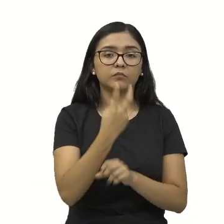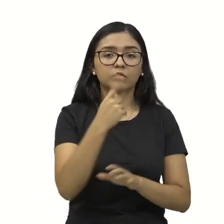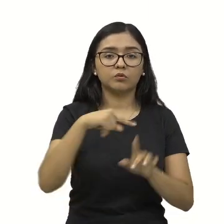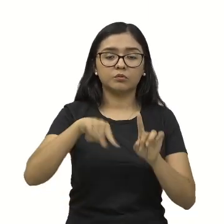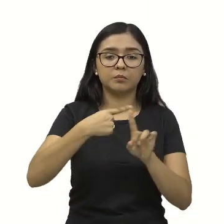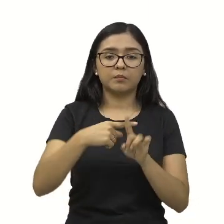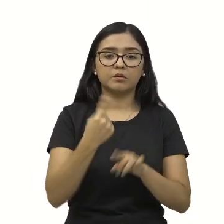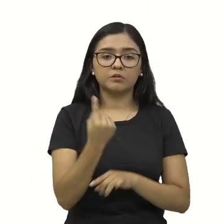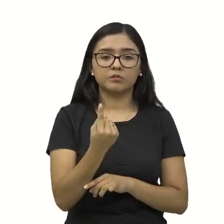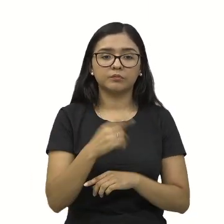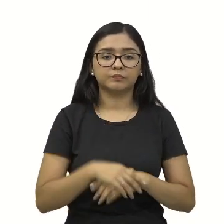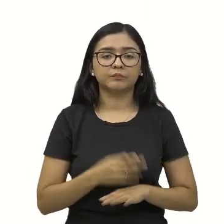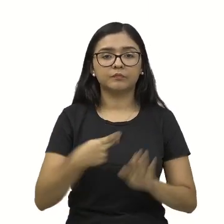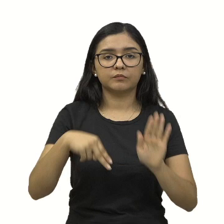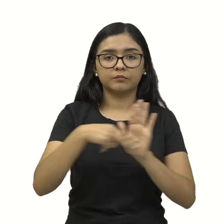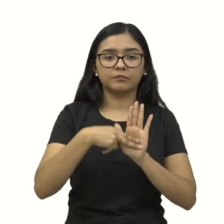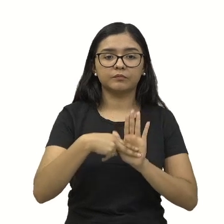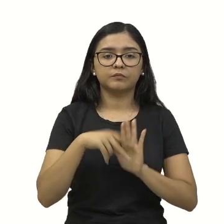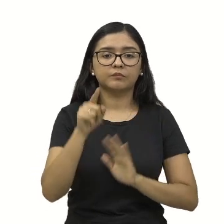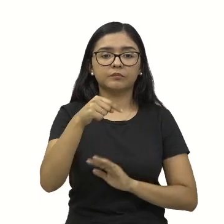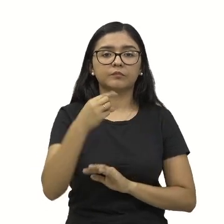o resultado final vai dar 3 ali.